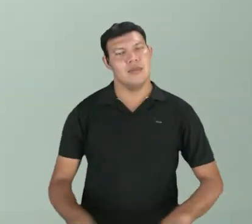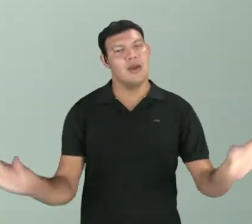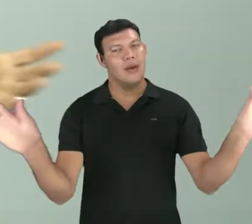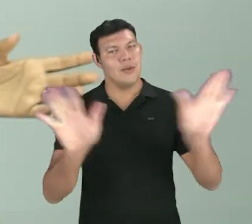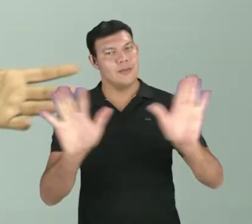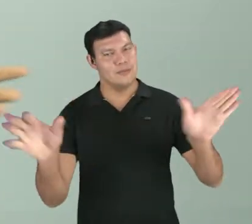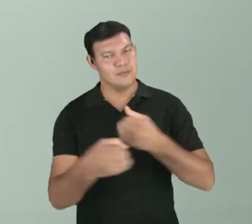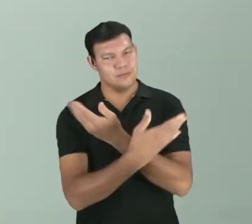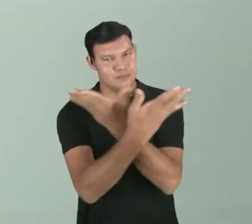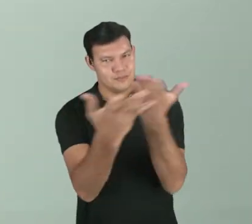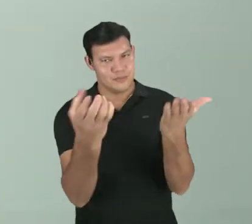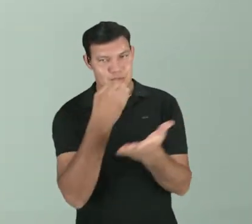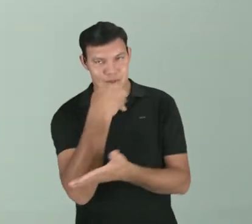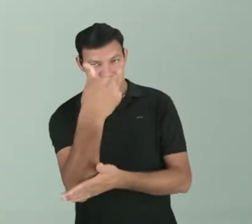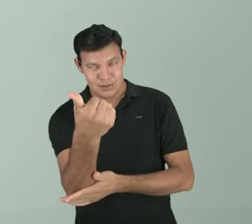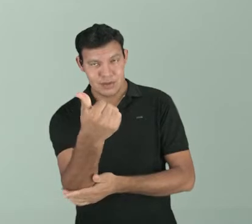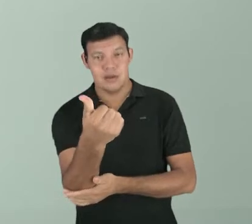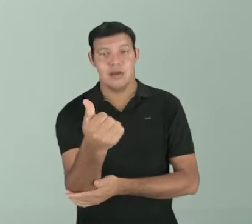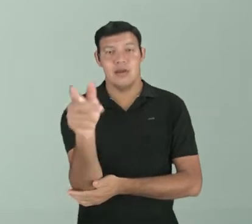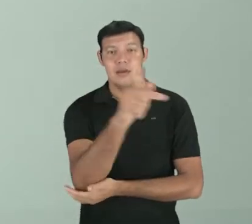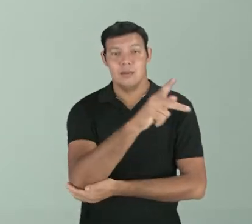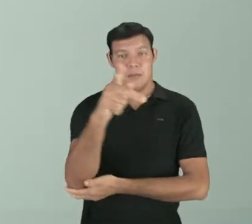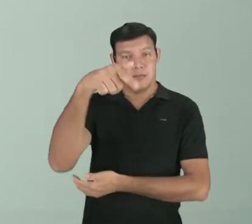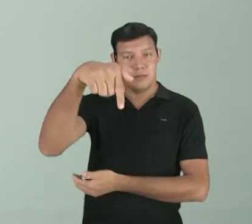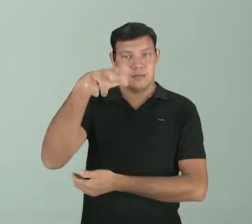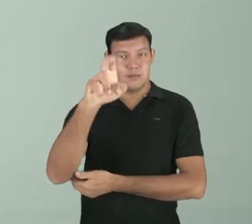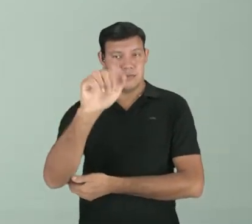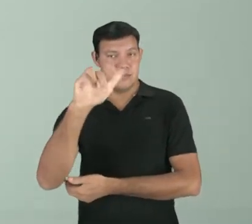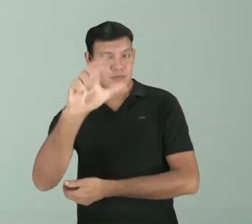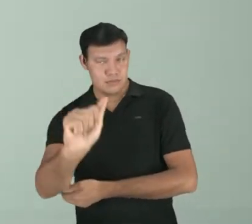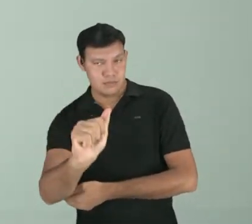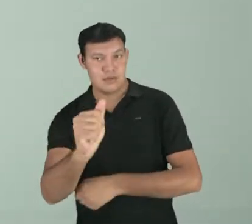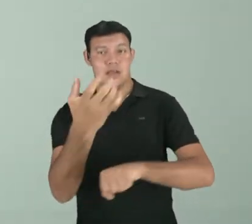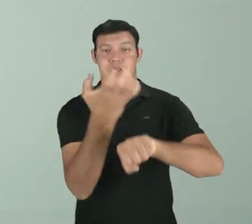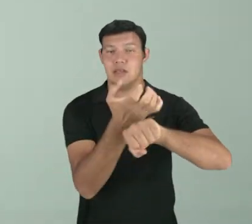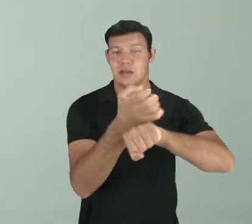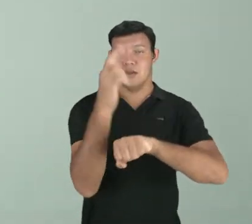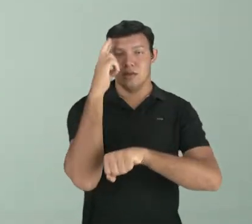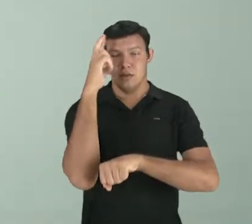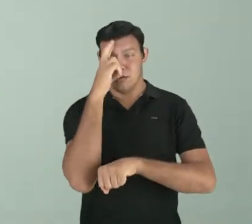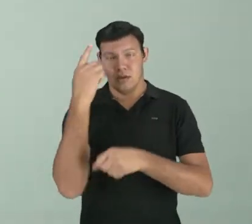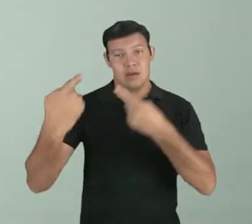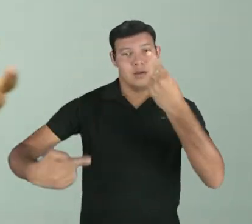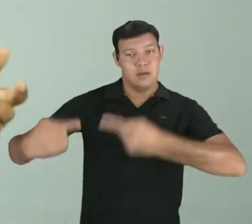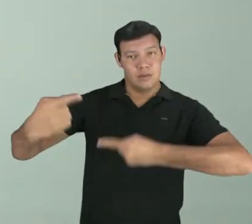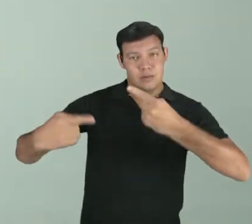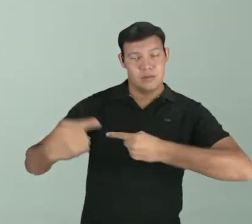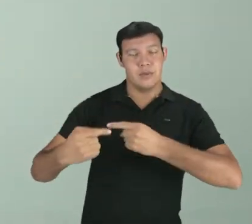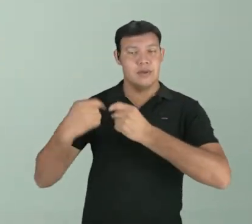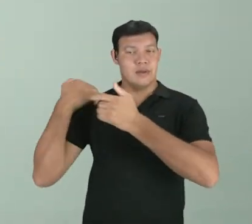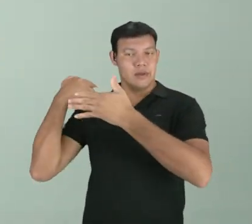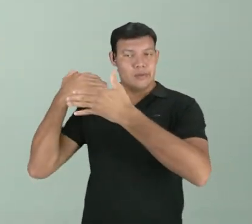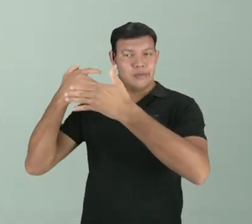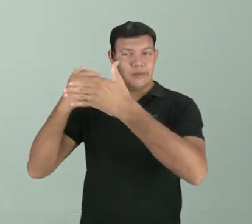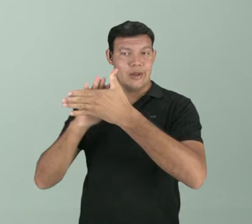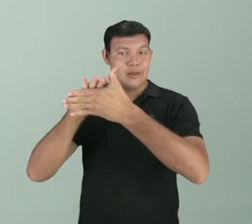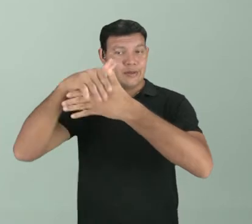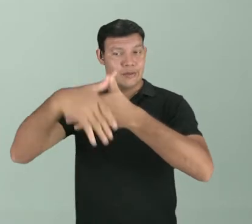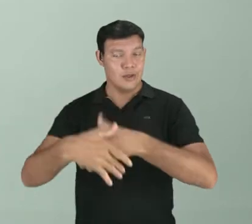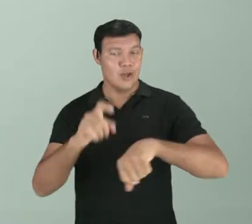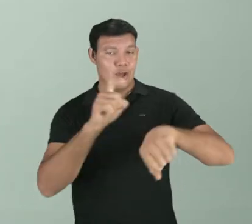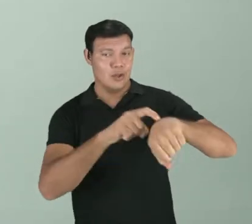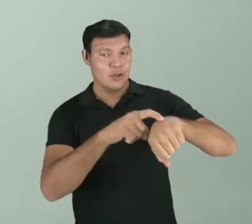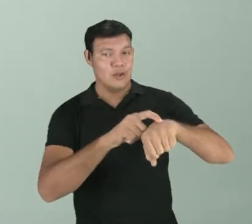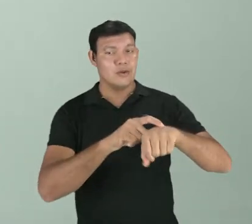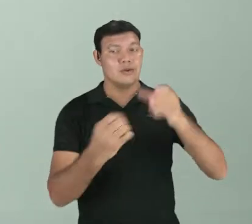Oi, gente, tudo bem com vocês? Sou Keila Batista, professora de História, e vamos aí continuar discutindo a pré-história, né? Esse momento aí do surgimento